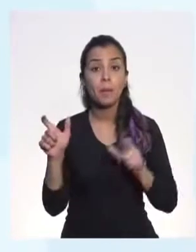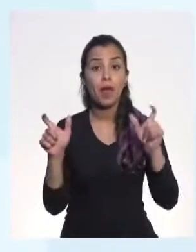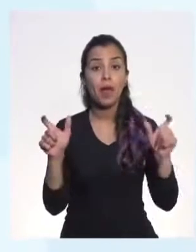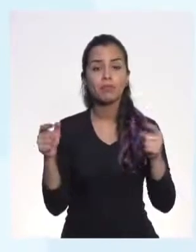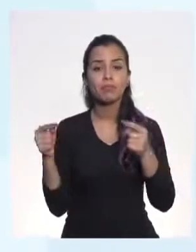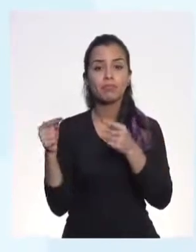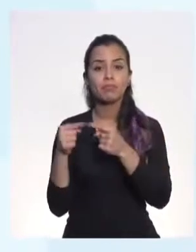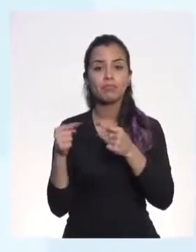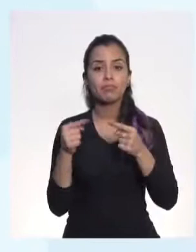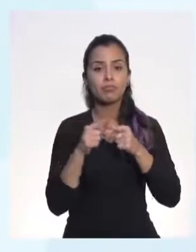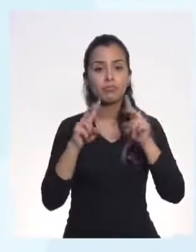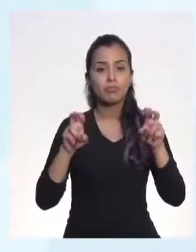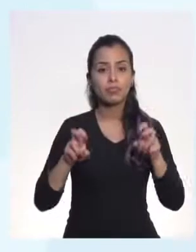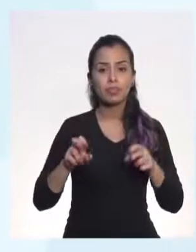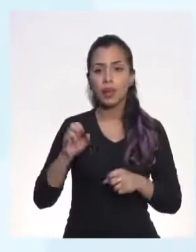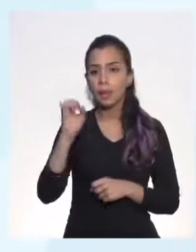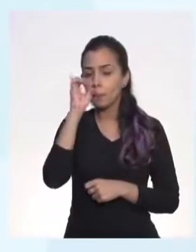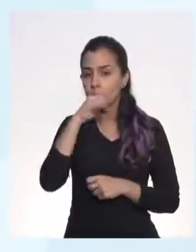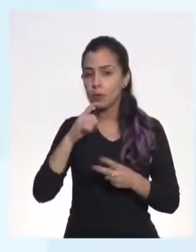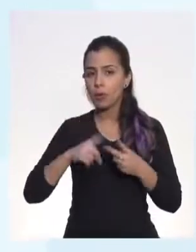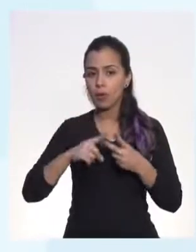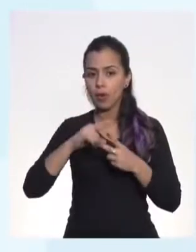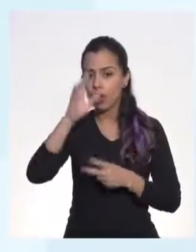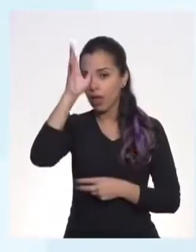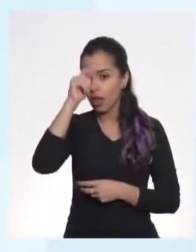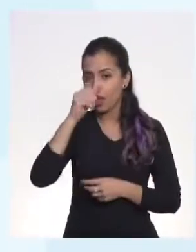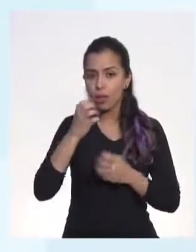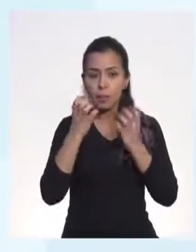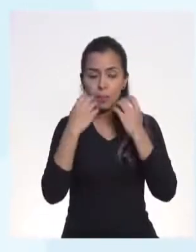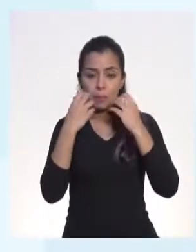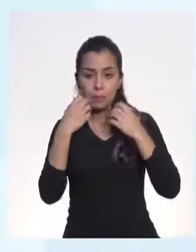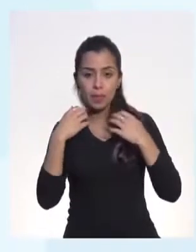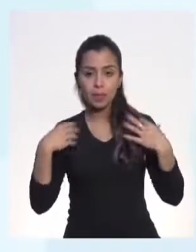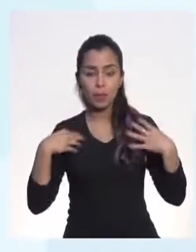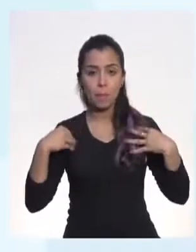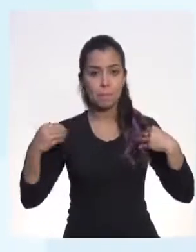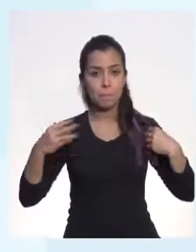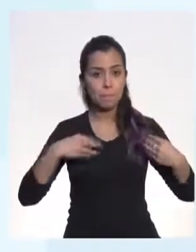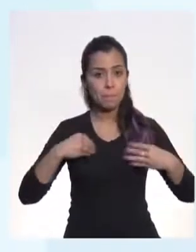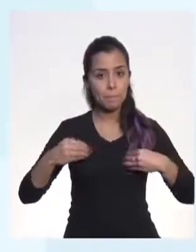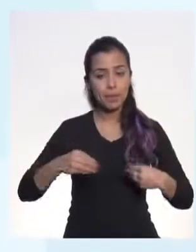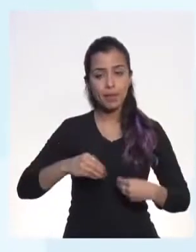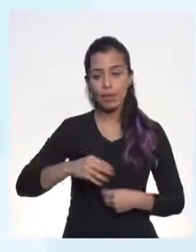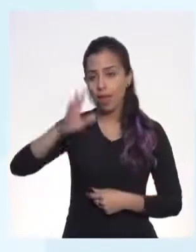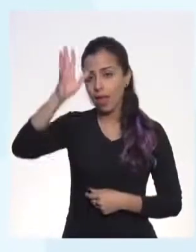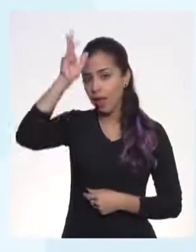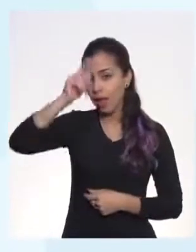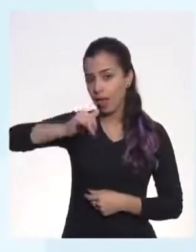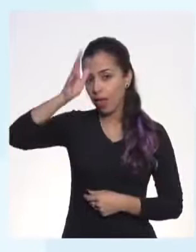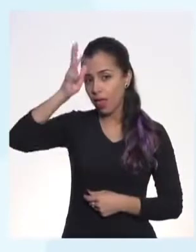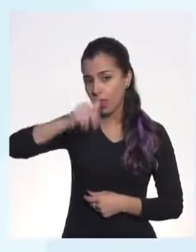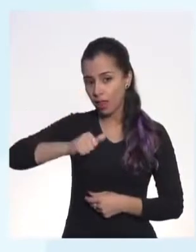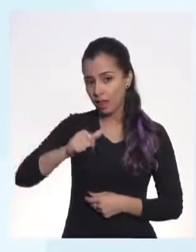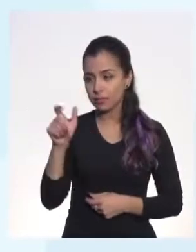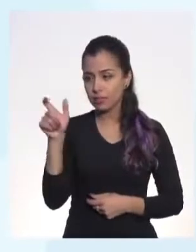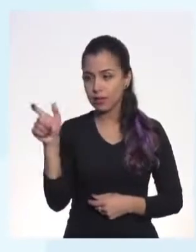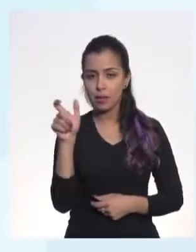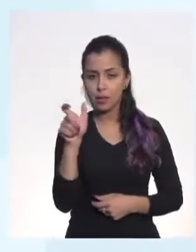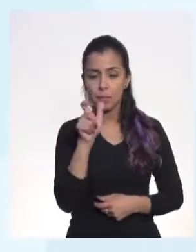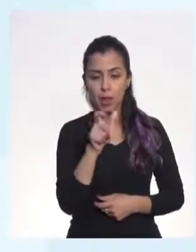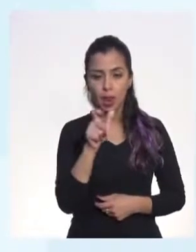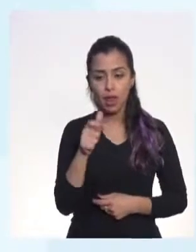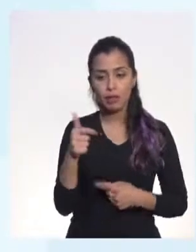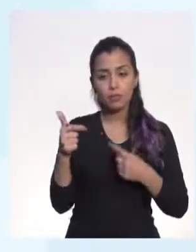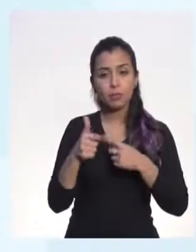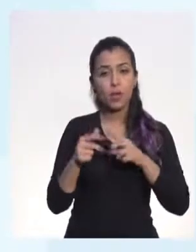são porco galo milho penas galinha a gente pode até dizer que é a progressão temática ali né porque não